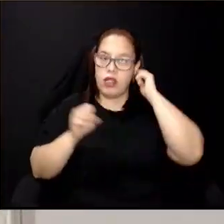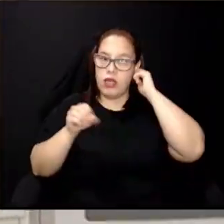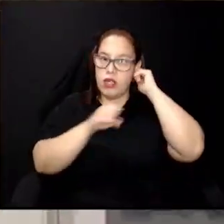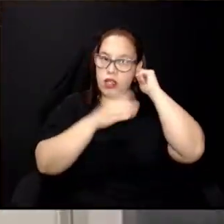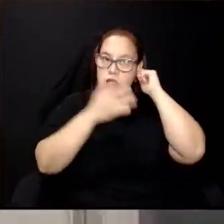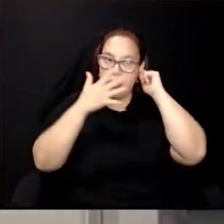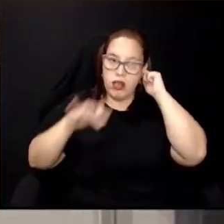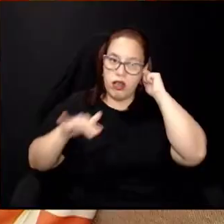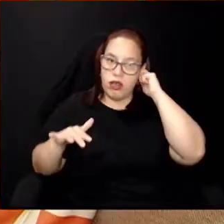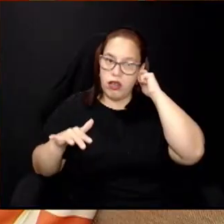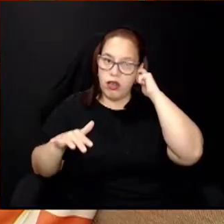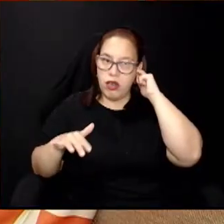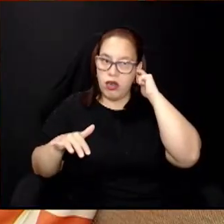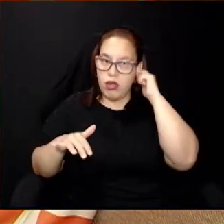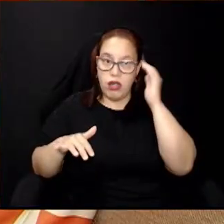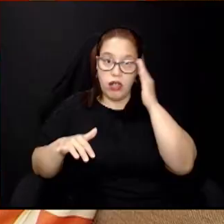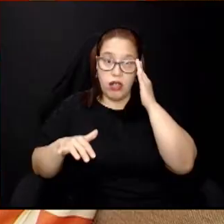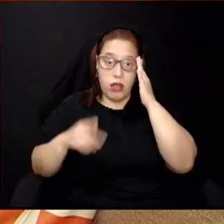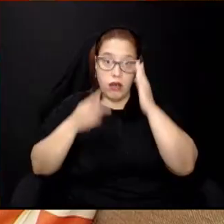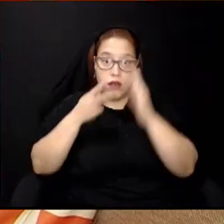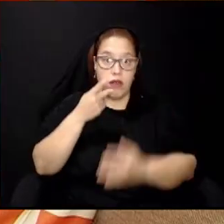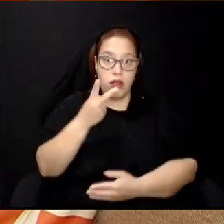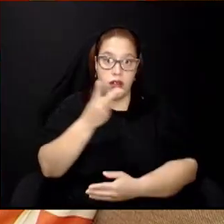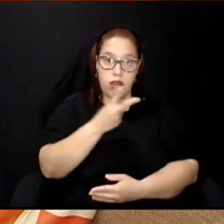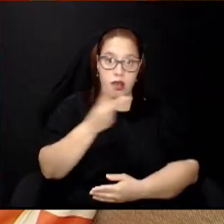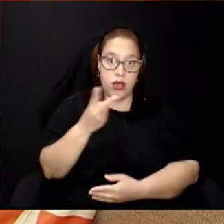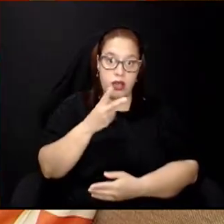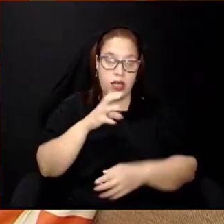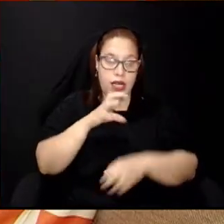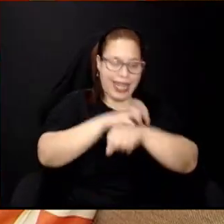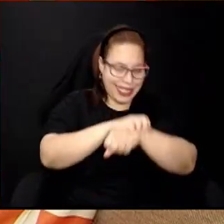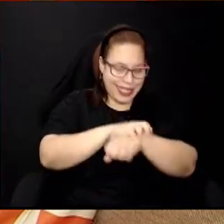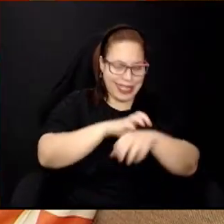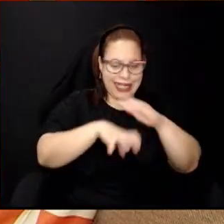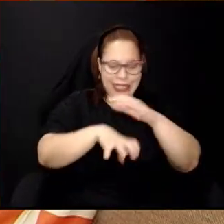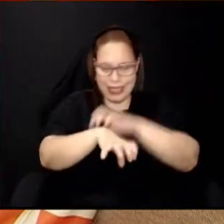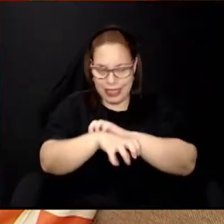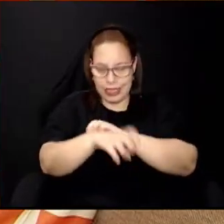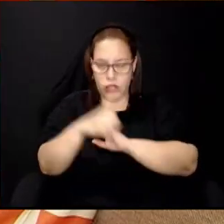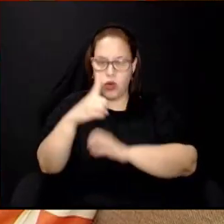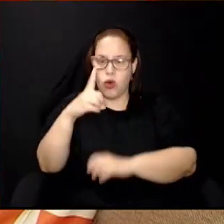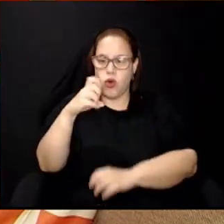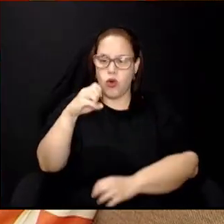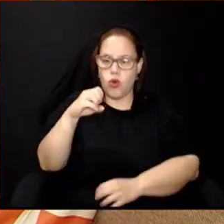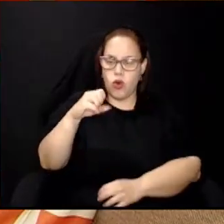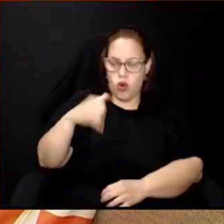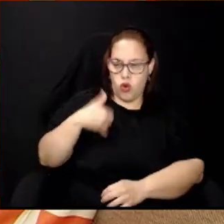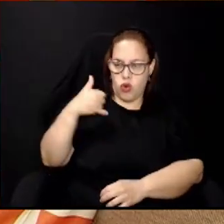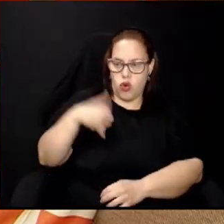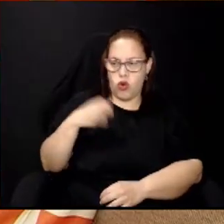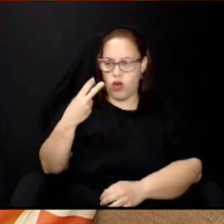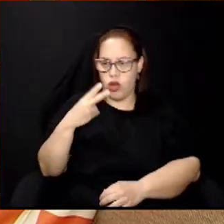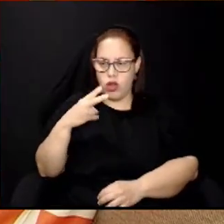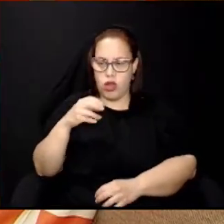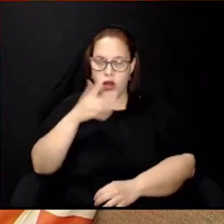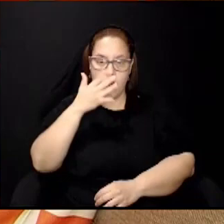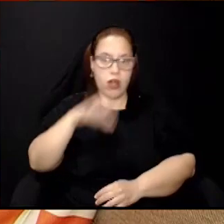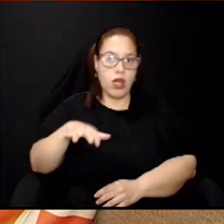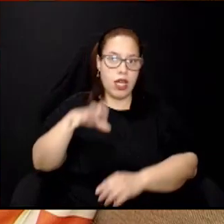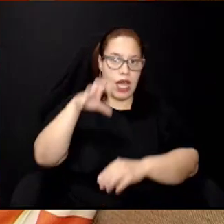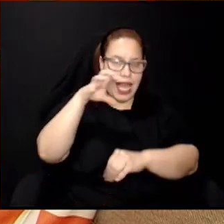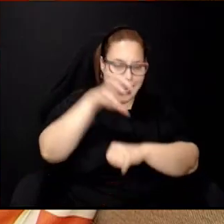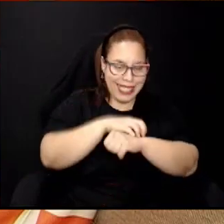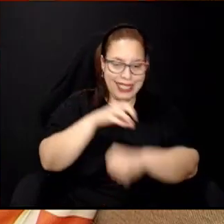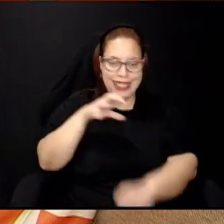infantil, e aí eu falo que os dois mordiam muito, com 1 ano e 8 meses, 2 anos na educação infantil, na